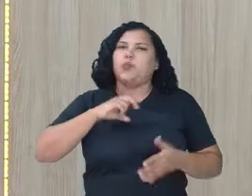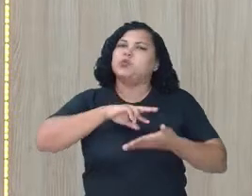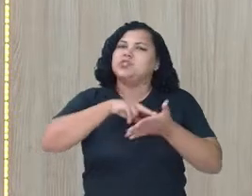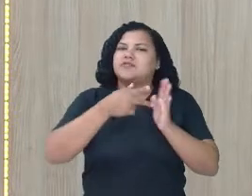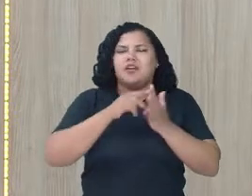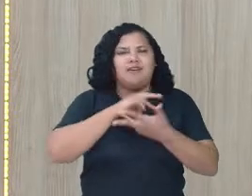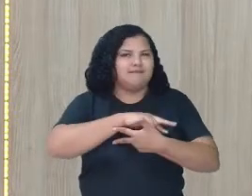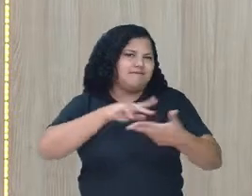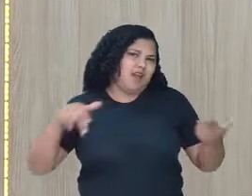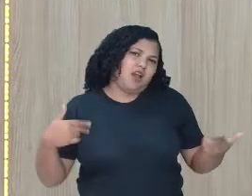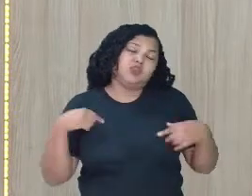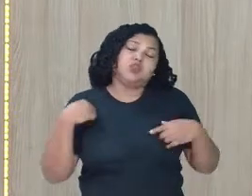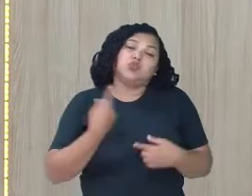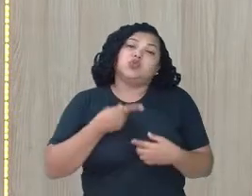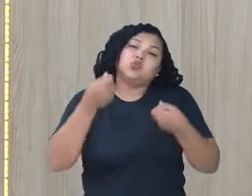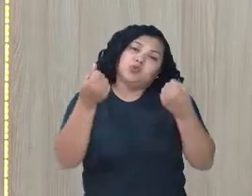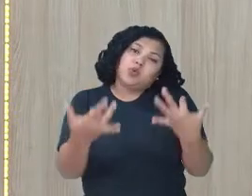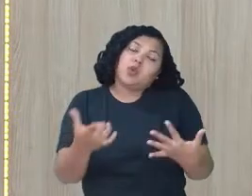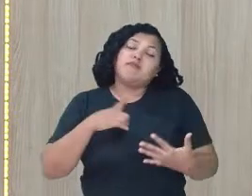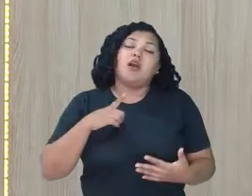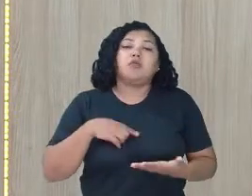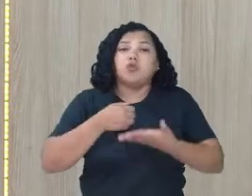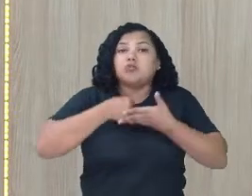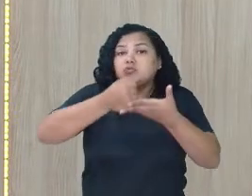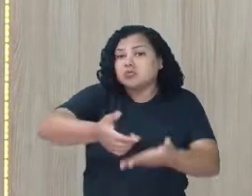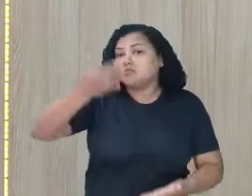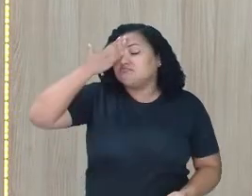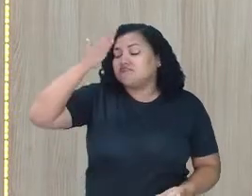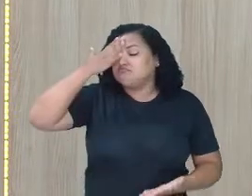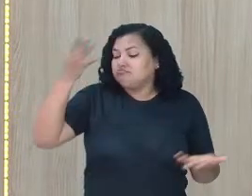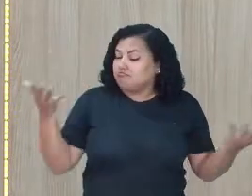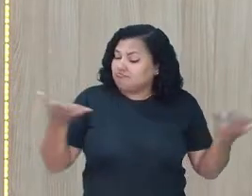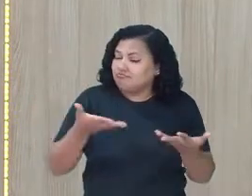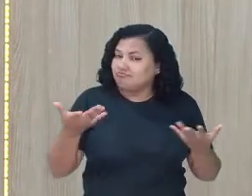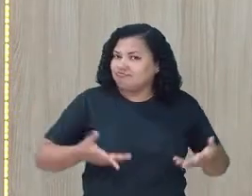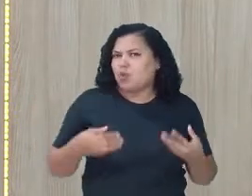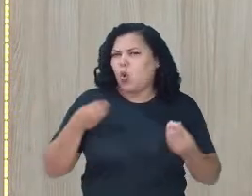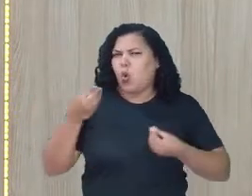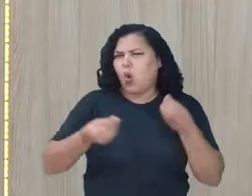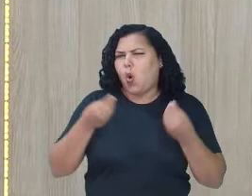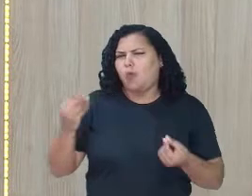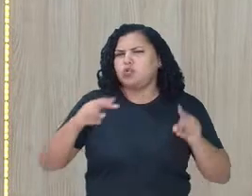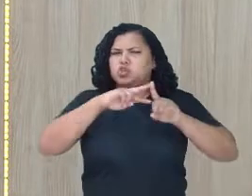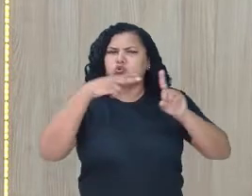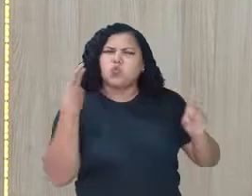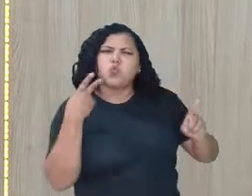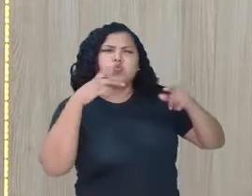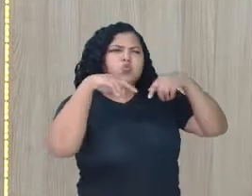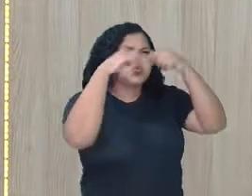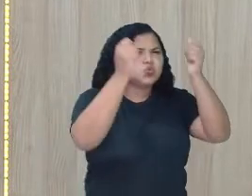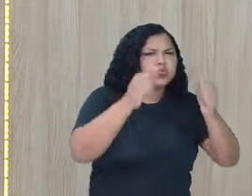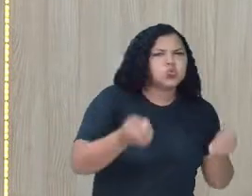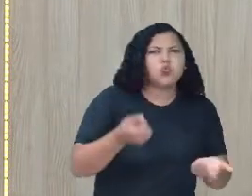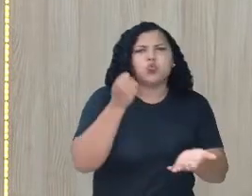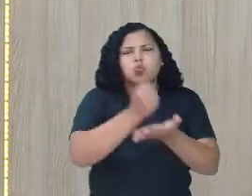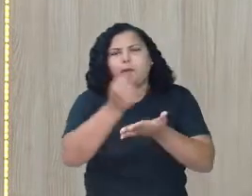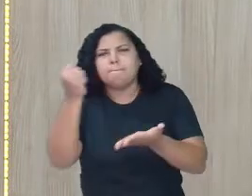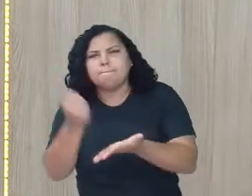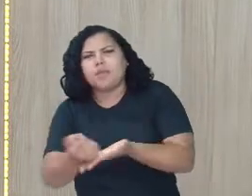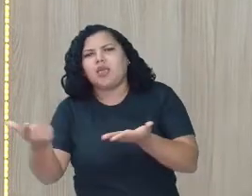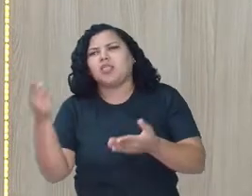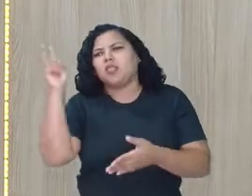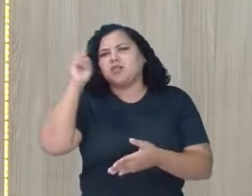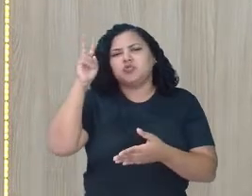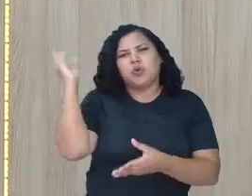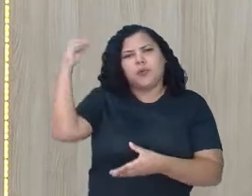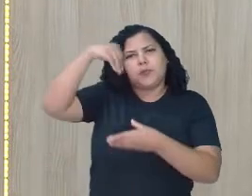colocou ali, nos ajudar a entender o presente, a partir, né, dos artefatos, dos documentos, né, das